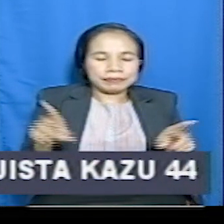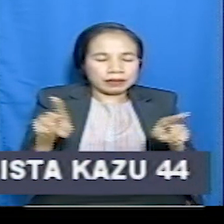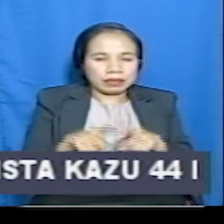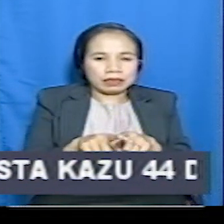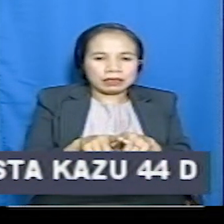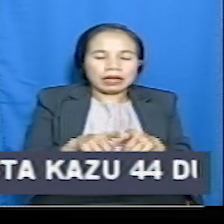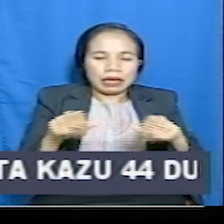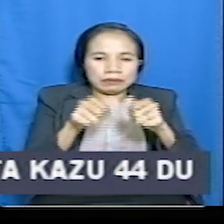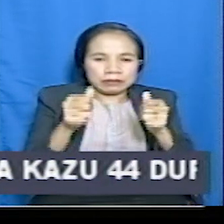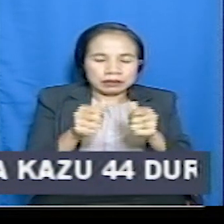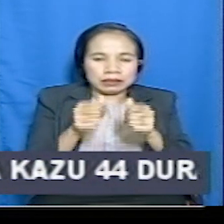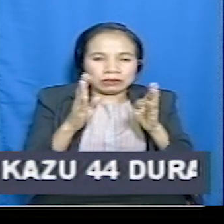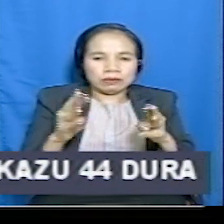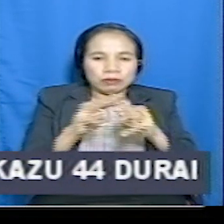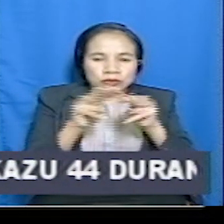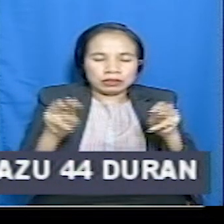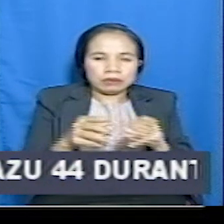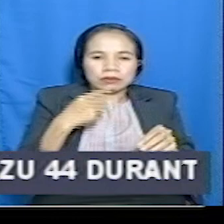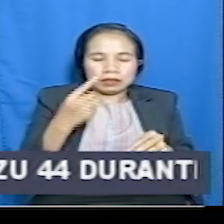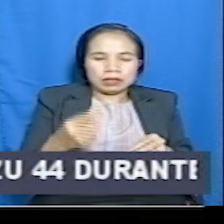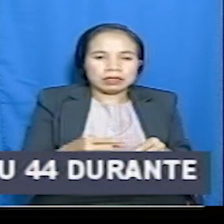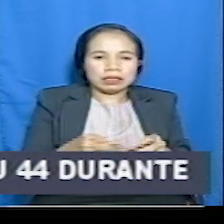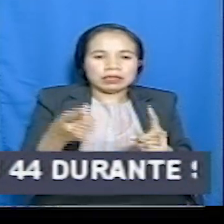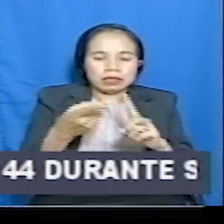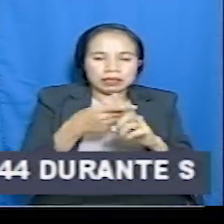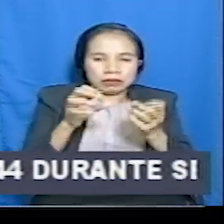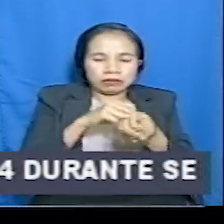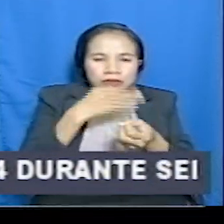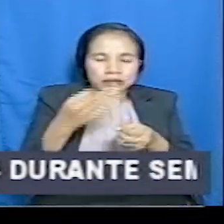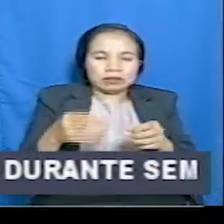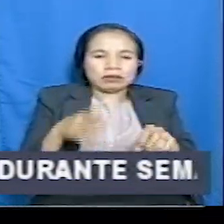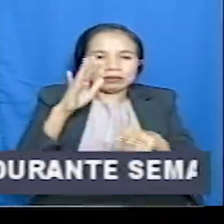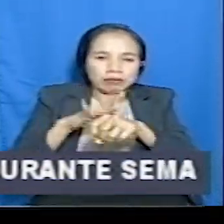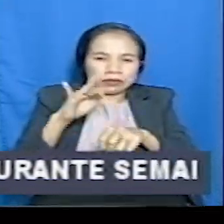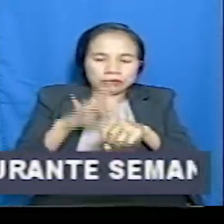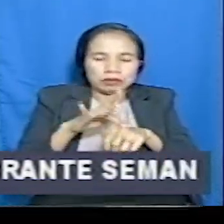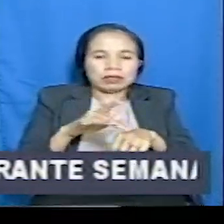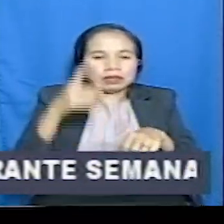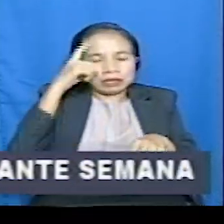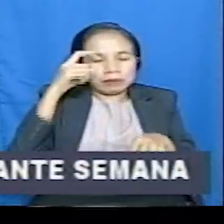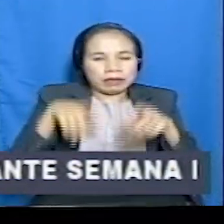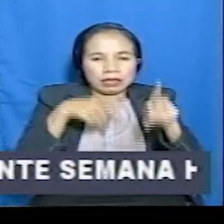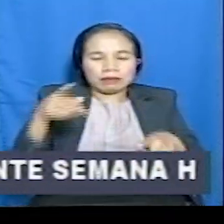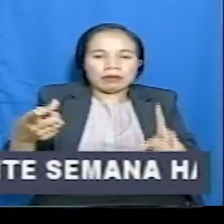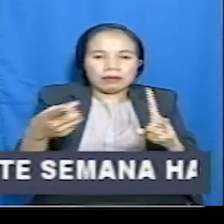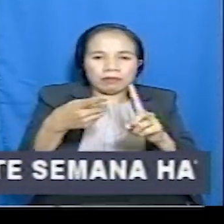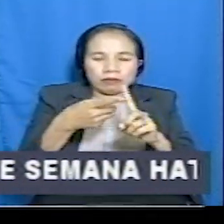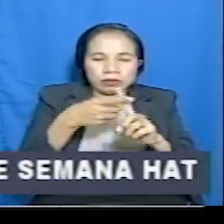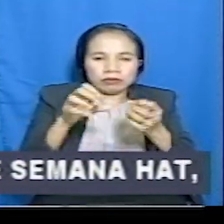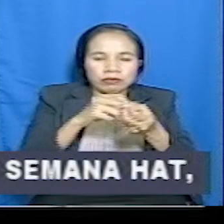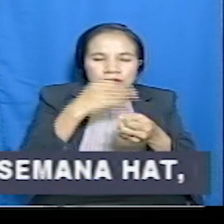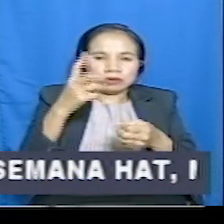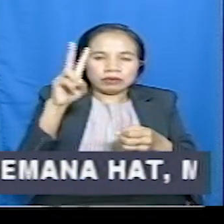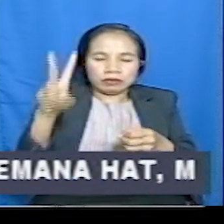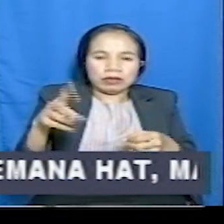Município ne acrescenta desconfia surto COVID-19 dat ona ba komendari nyale tamba sidaran positif na indruane ia ona